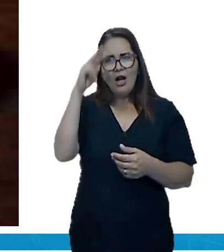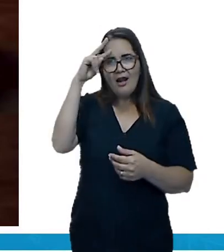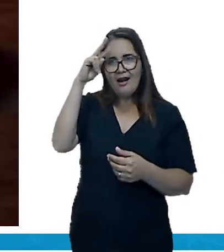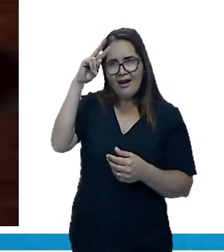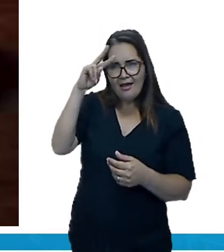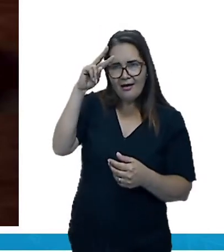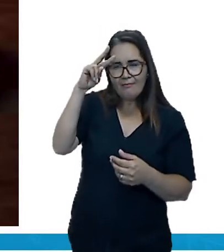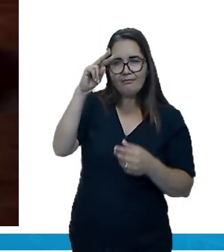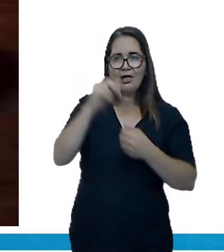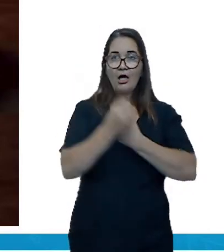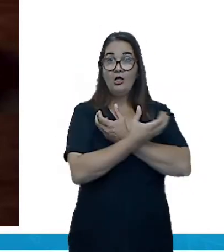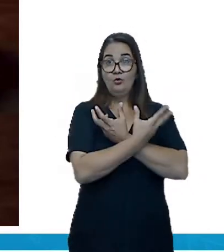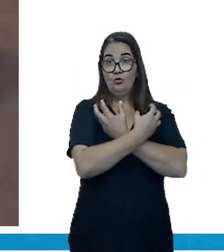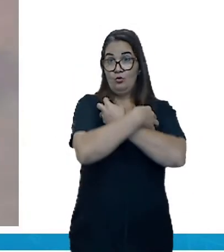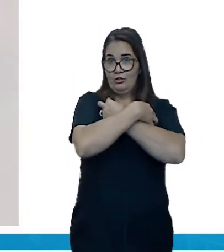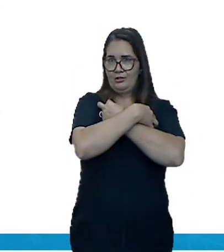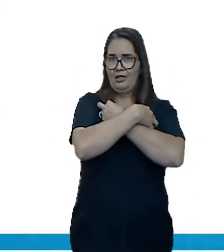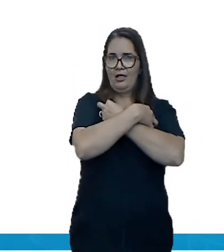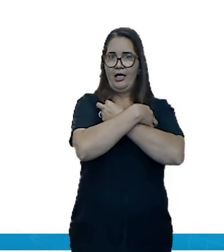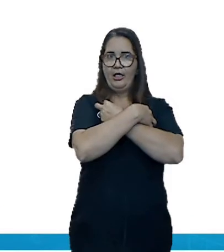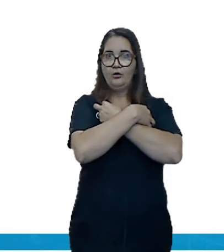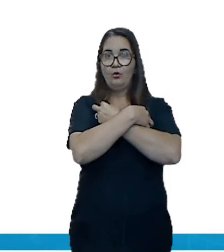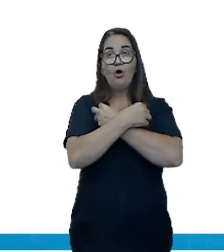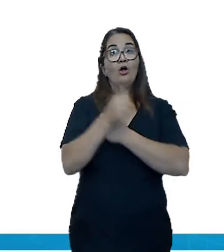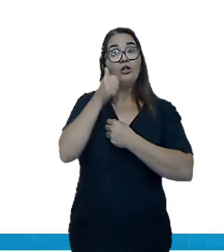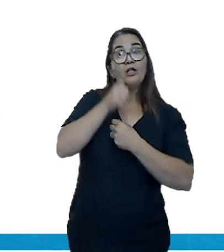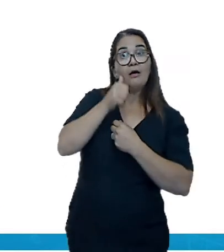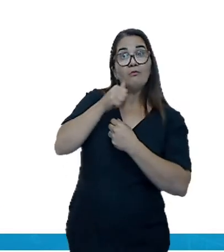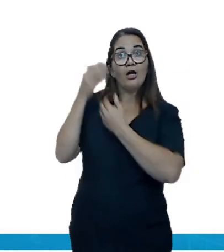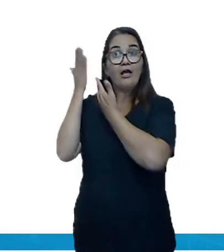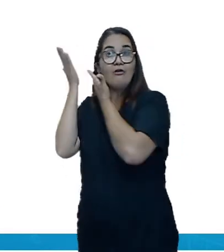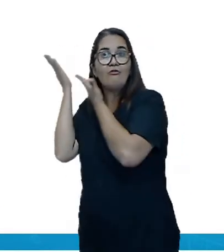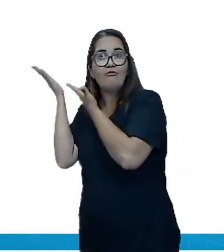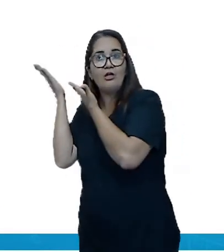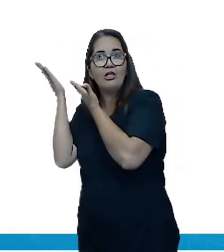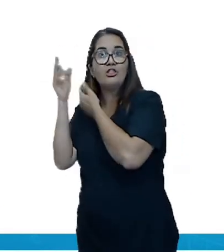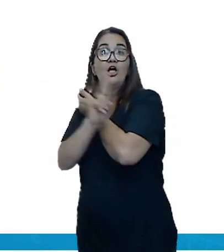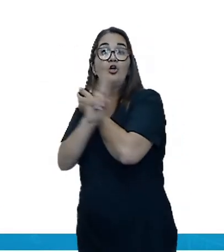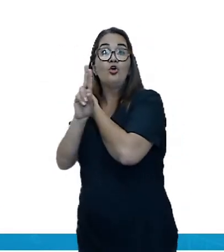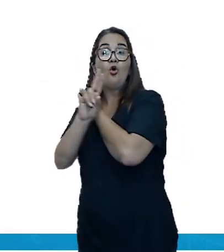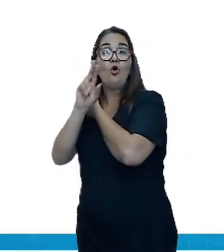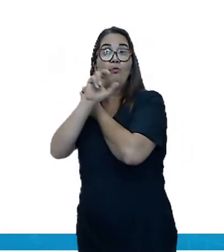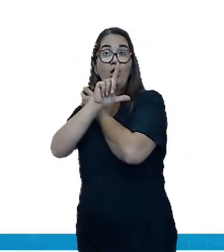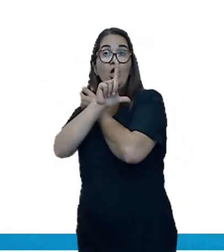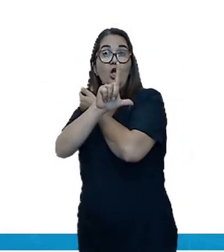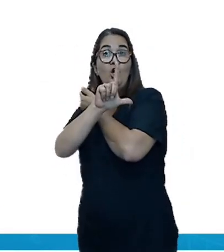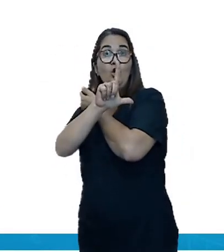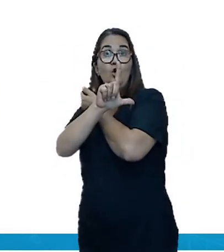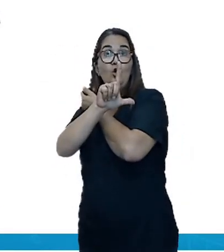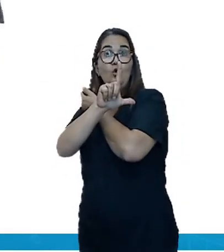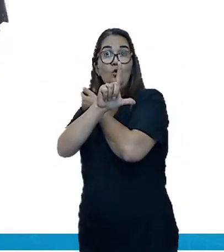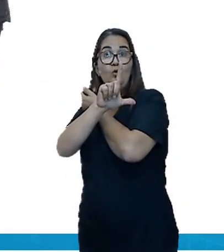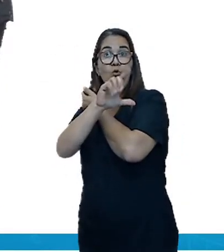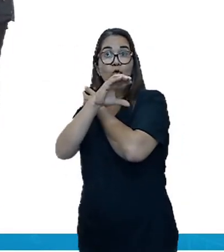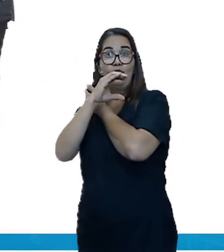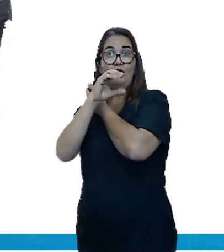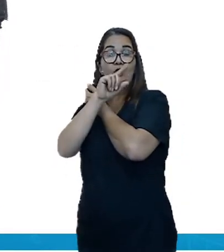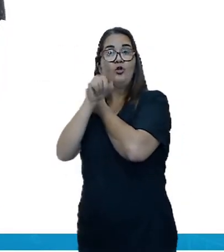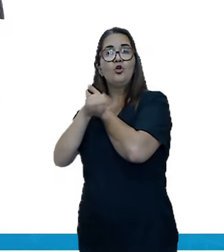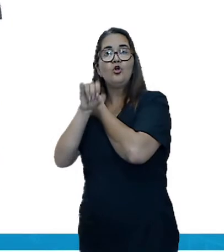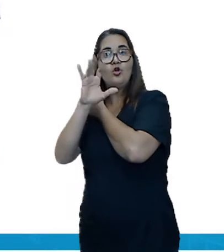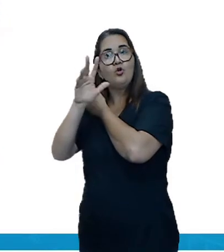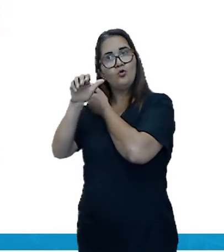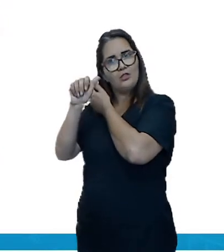dado ao crânio encontrado, apresenta traços faciais semelhantes aos